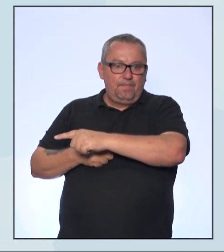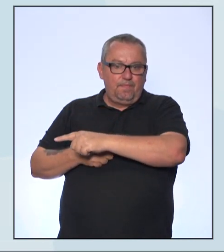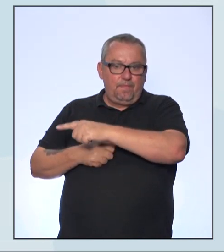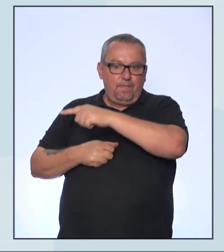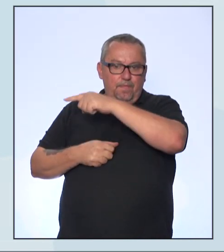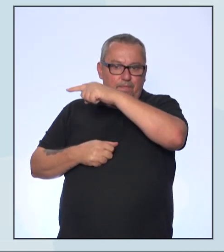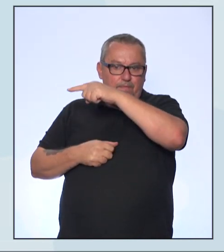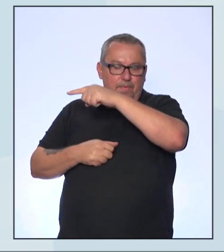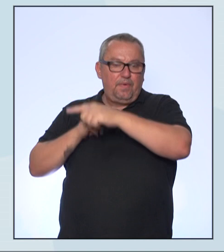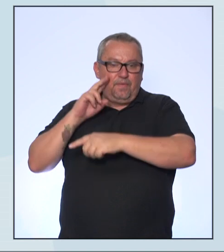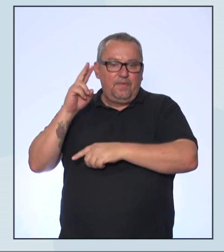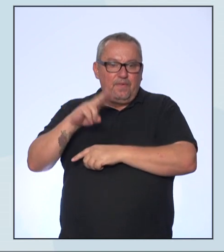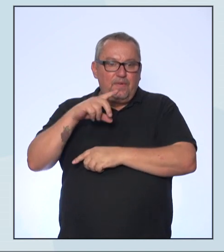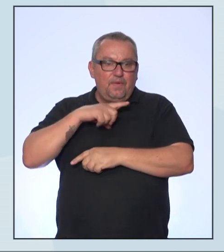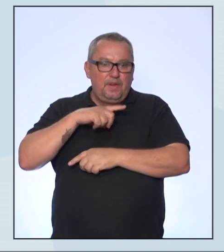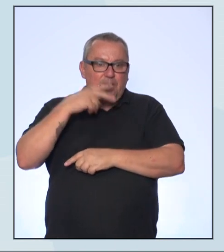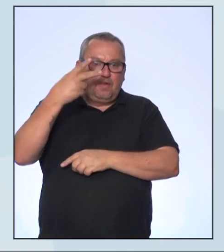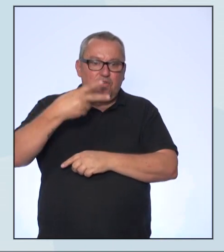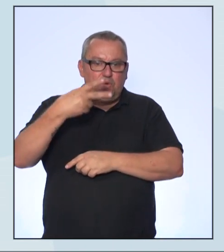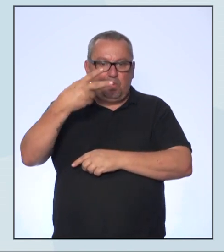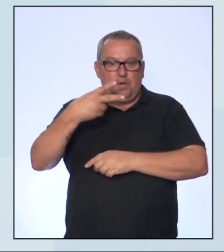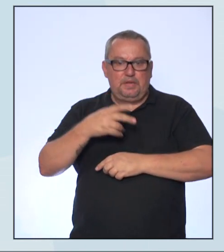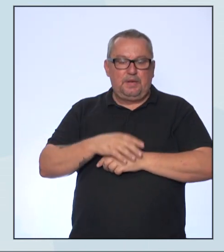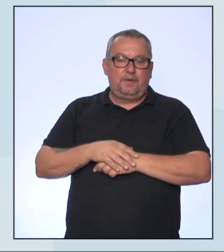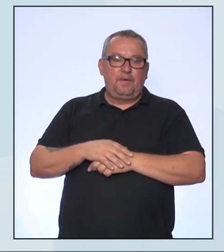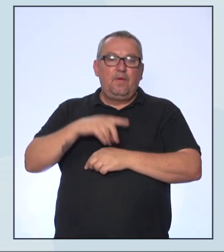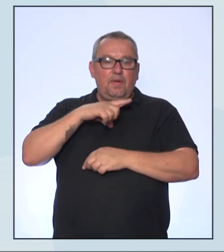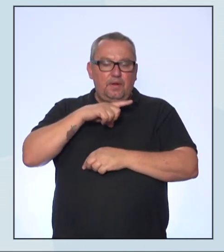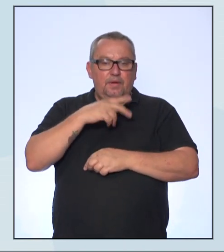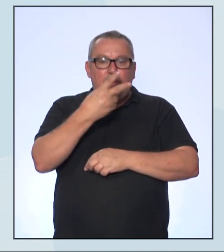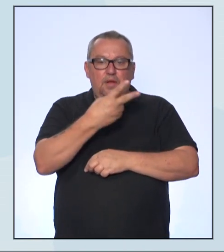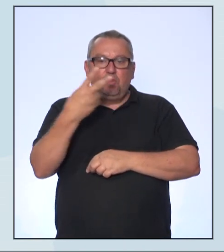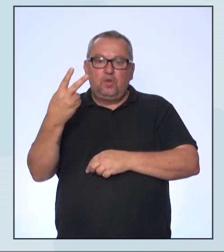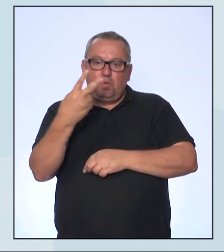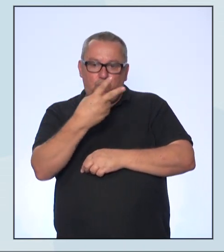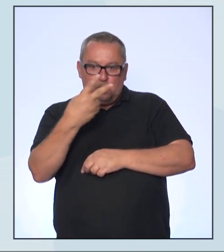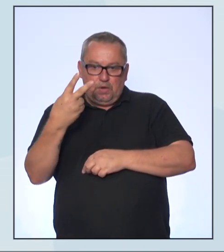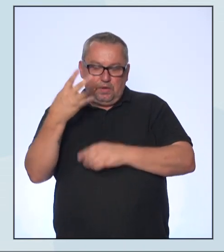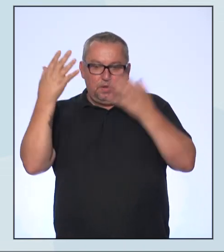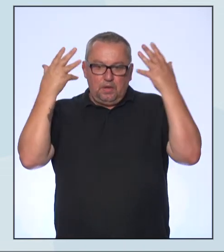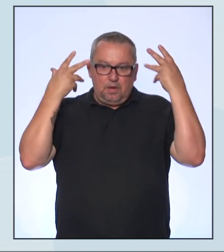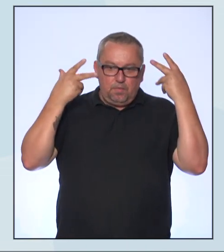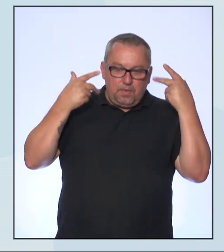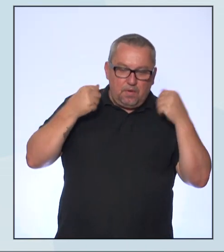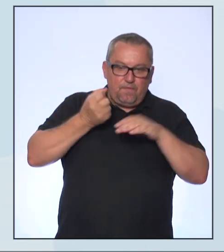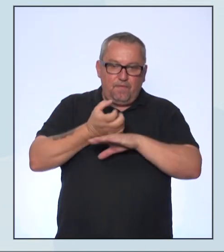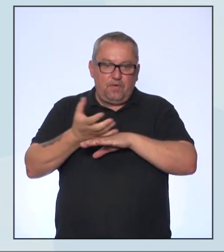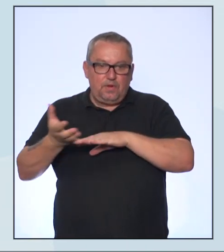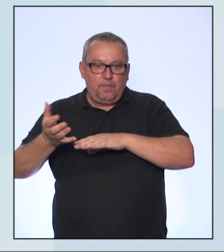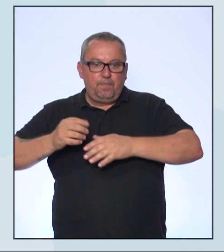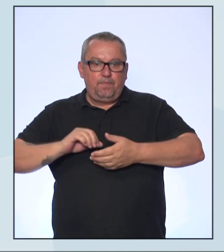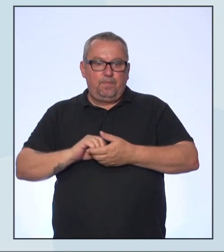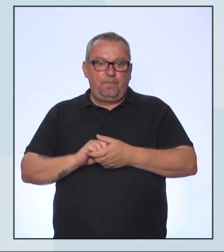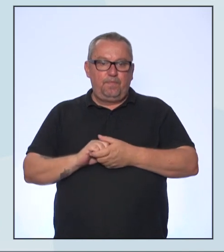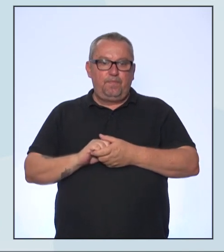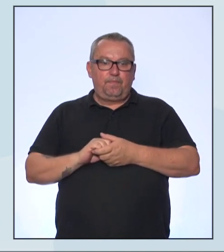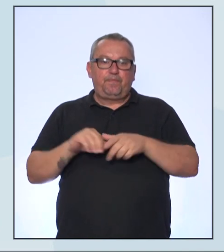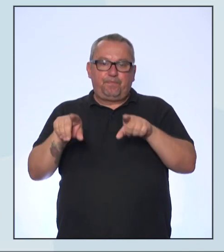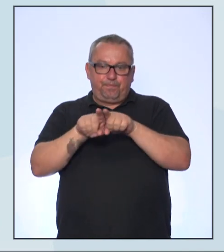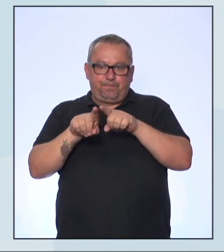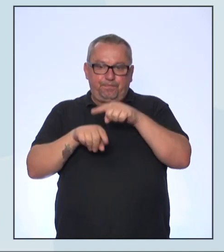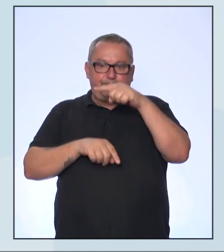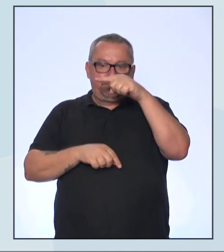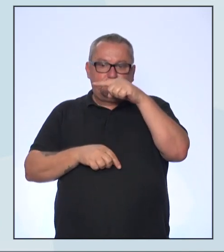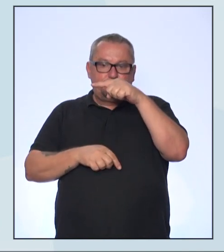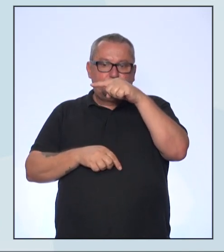retículo endoplasmático eu vou ter nas duas células. Então, você vai encontrar essas organelas nas duas células. Parede celular eu não